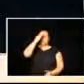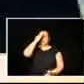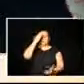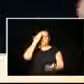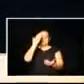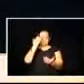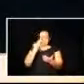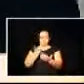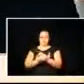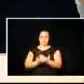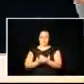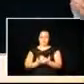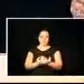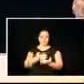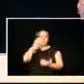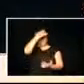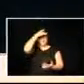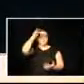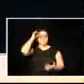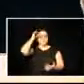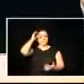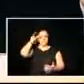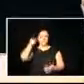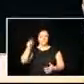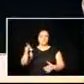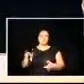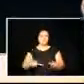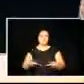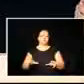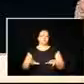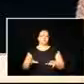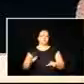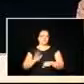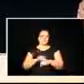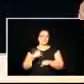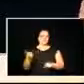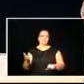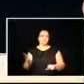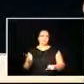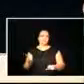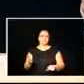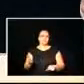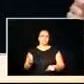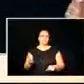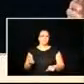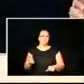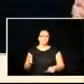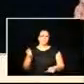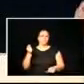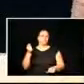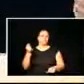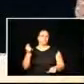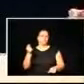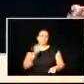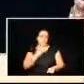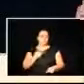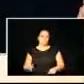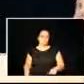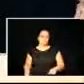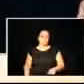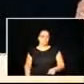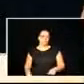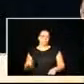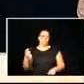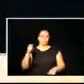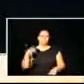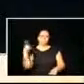damos crédito para as pessoas que lá estão, mas é dinheiro público, é dinheiro do povo taubatiano, é dinheiro nosso, nós